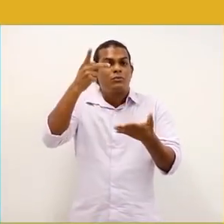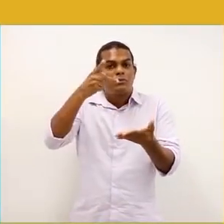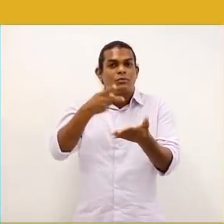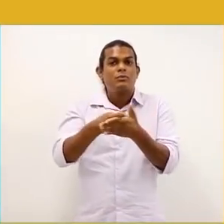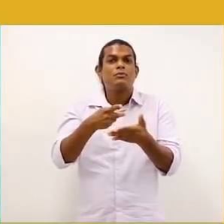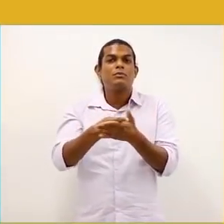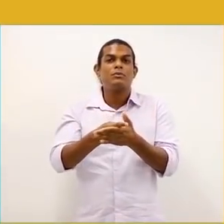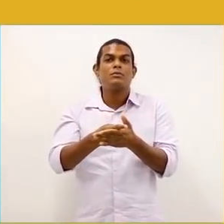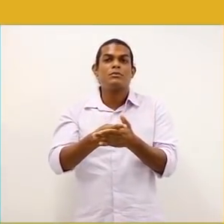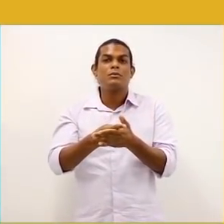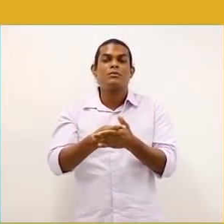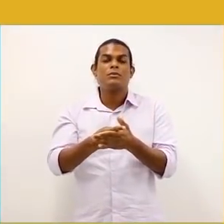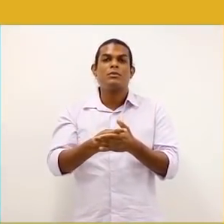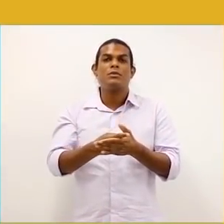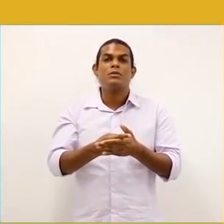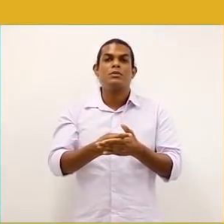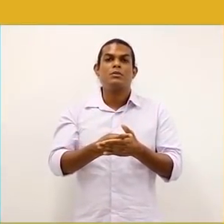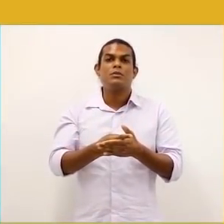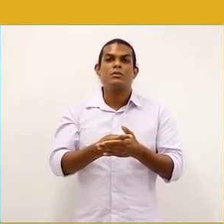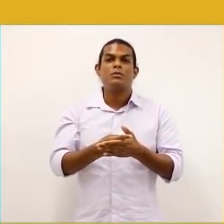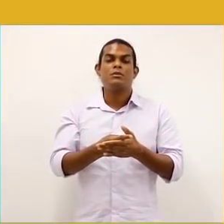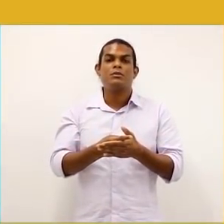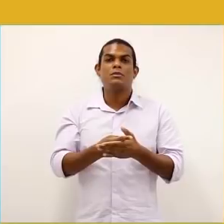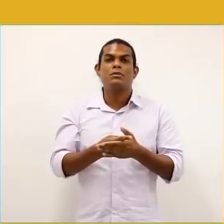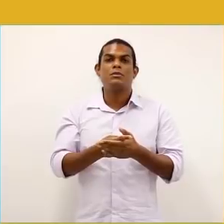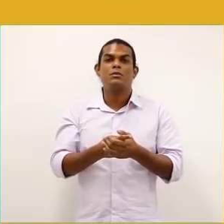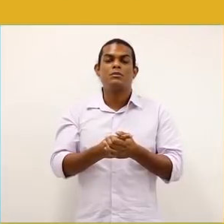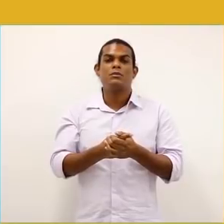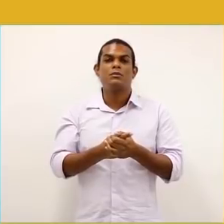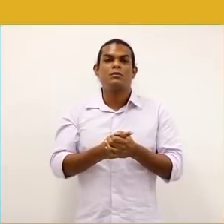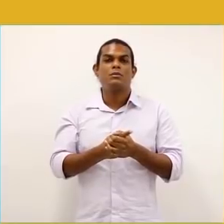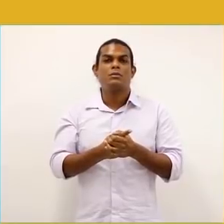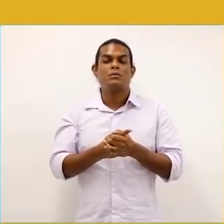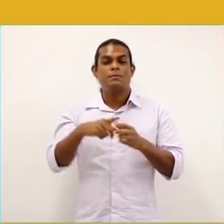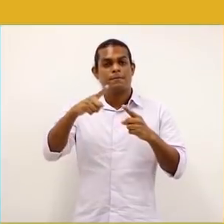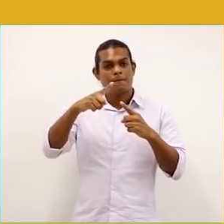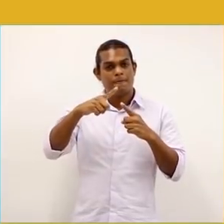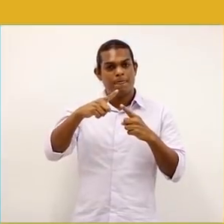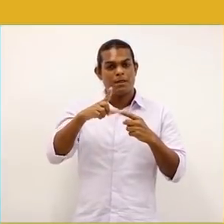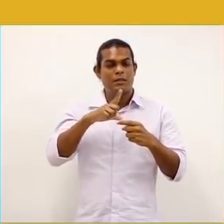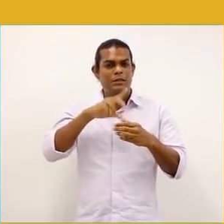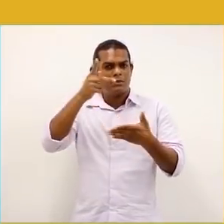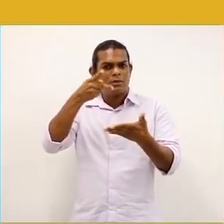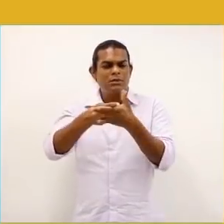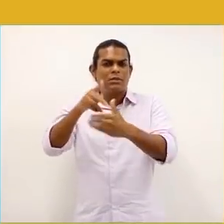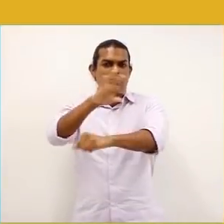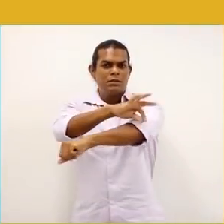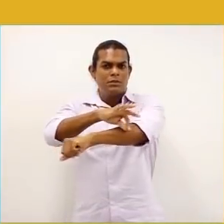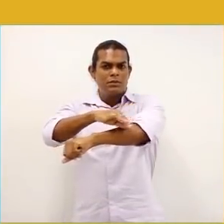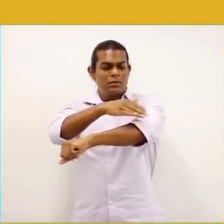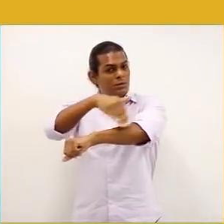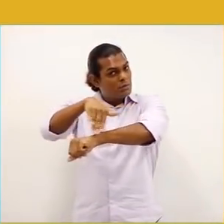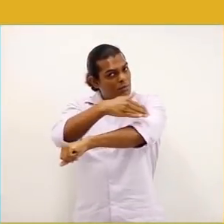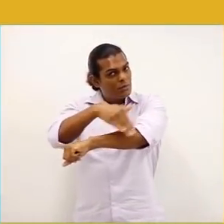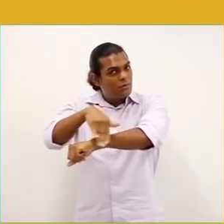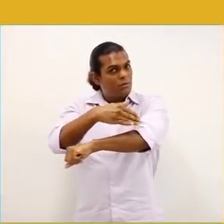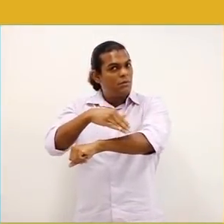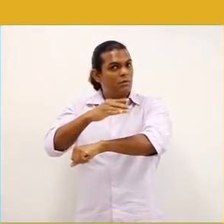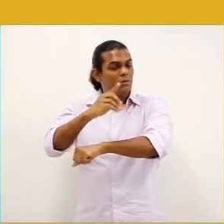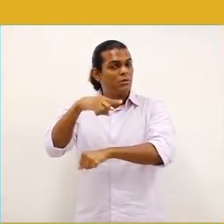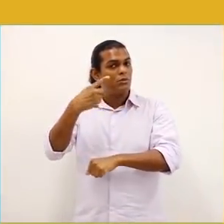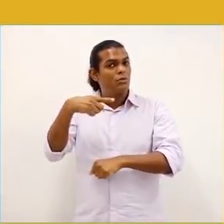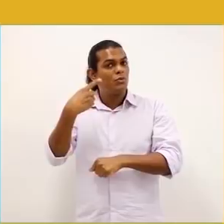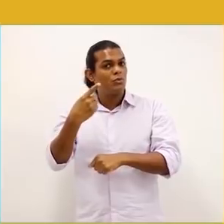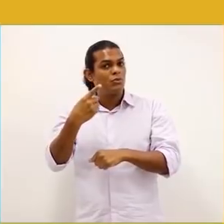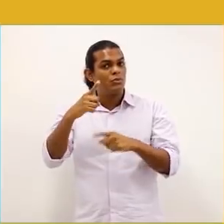os considerados. Ou seja, existe o acidente típico, o acidente de trajeto, e agora existe o acidente de trabalho que, por consideração, a